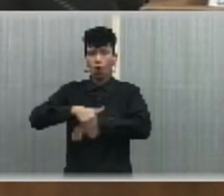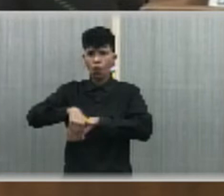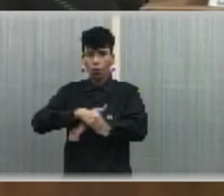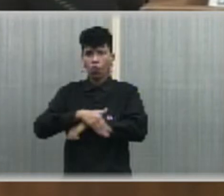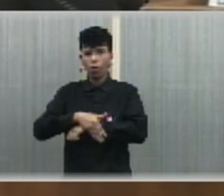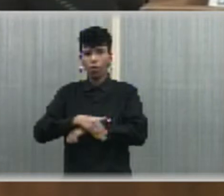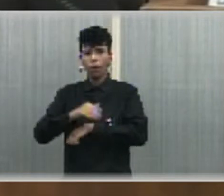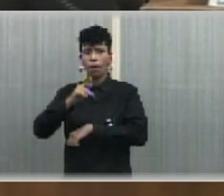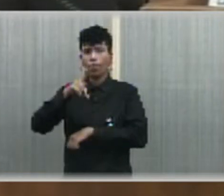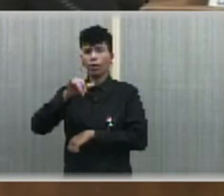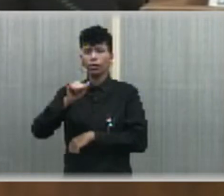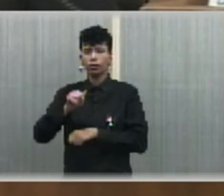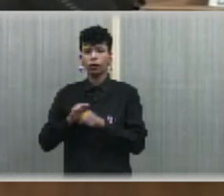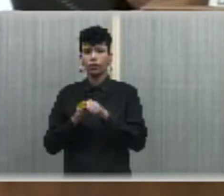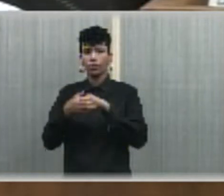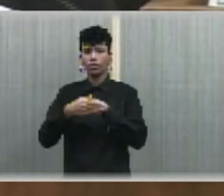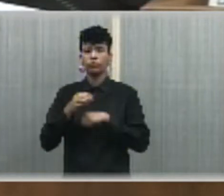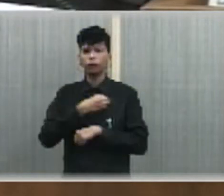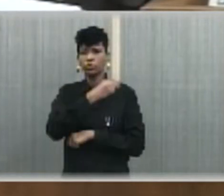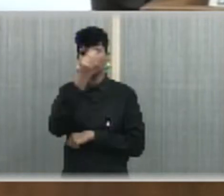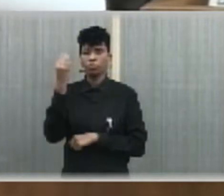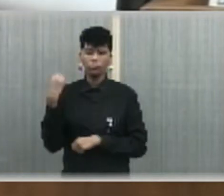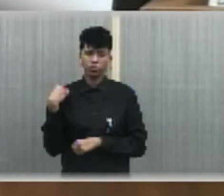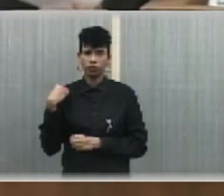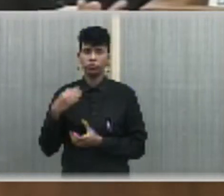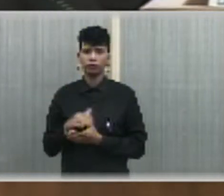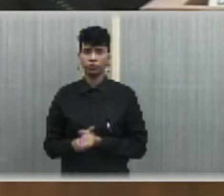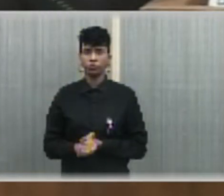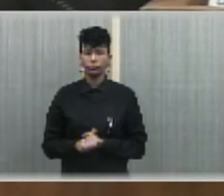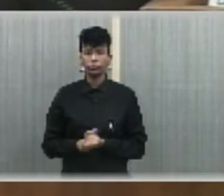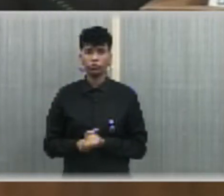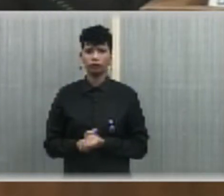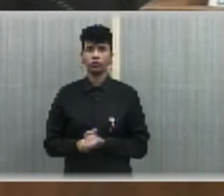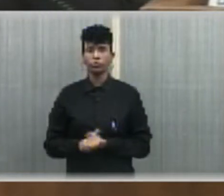Péricles Avelino, bairro Santa Maria da Codipe.